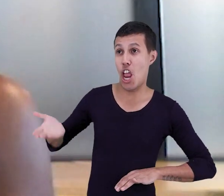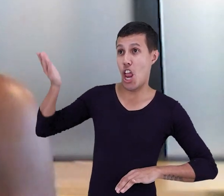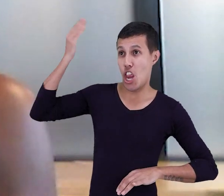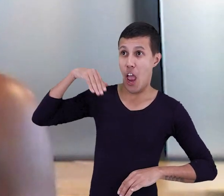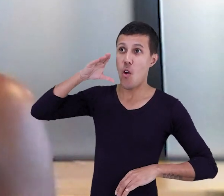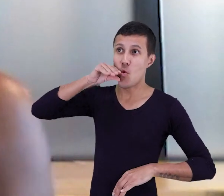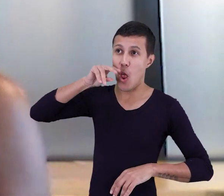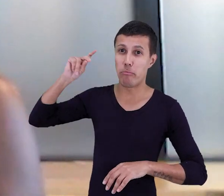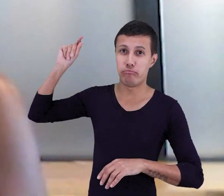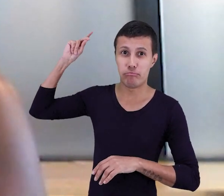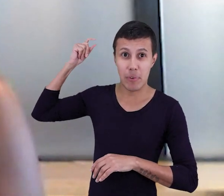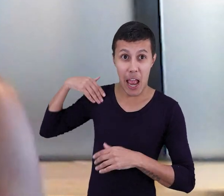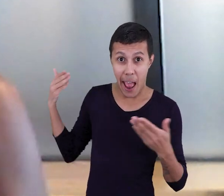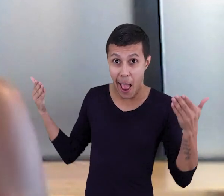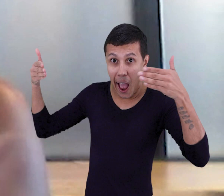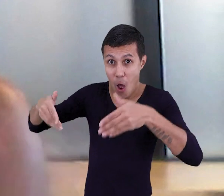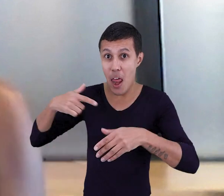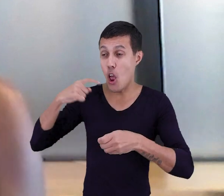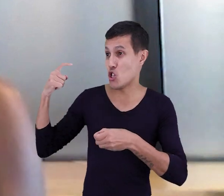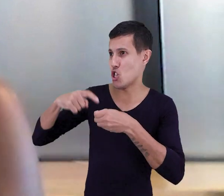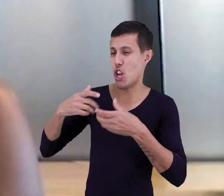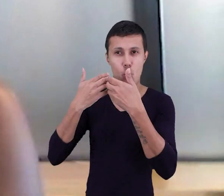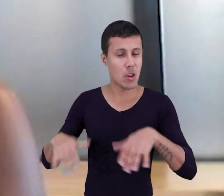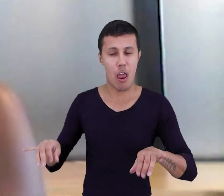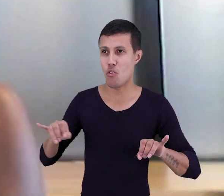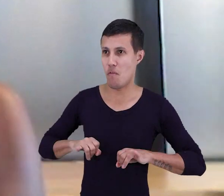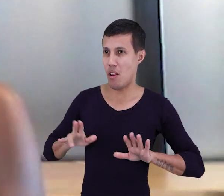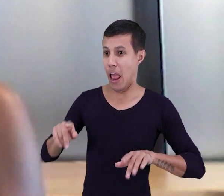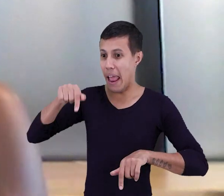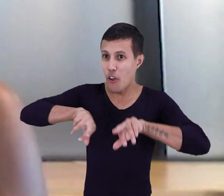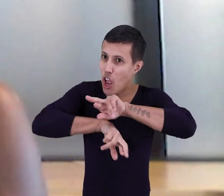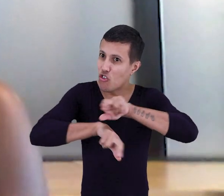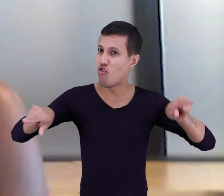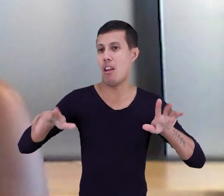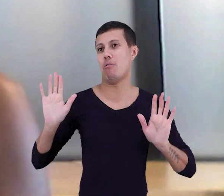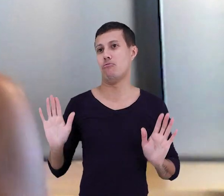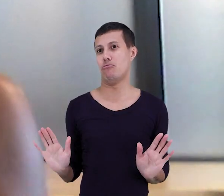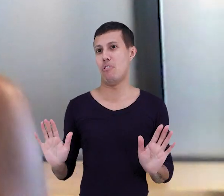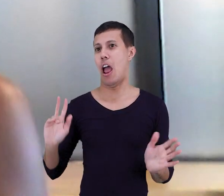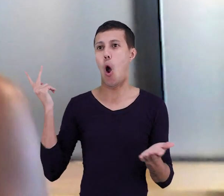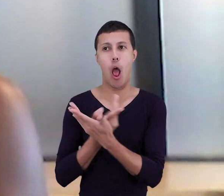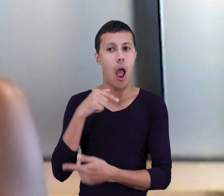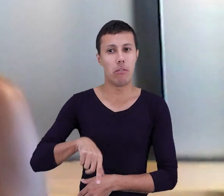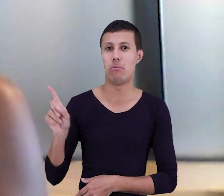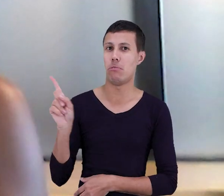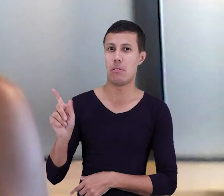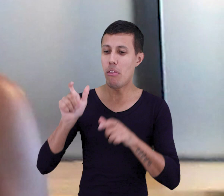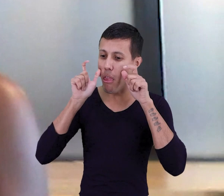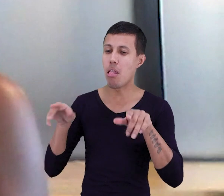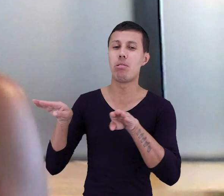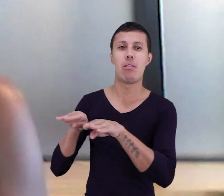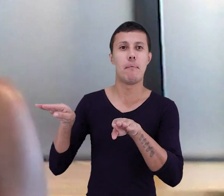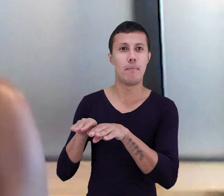funcionária, que agora, como sócio, mas não, aqui vai ser diferente, isso não vai acontecer. E aí é muito interessante, né? Porque